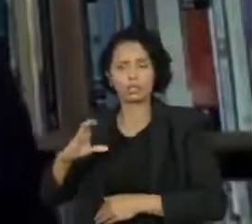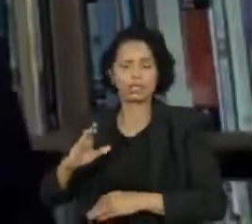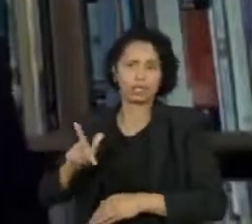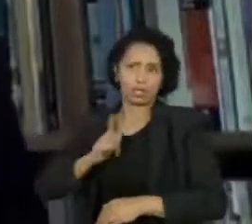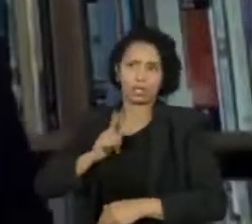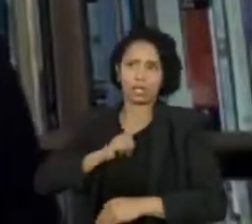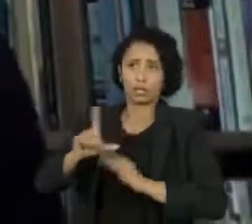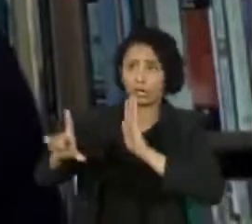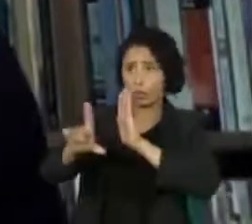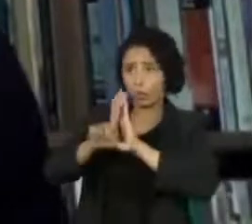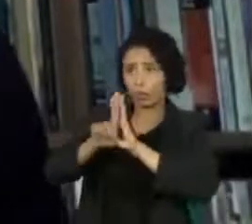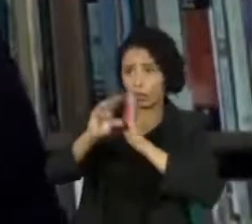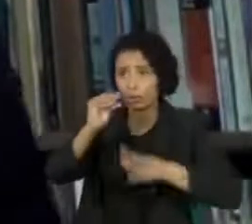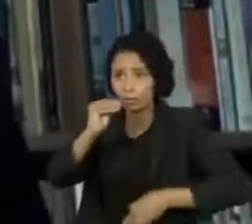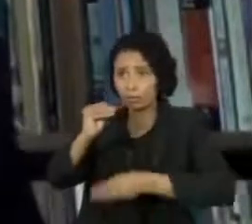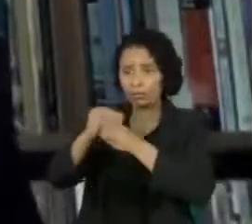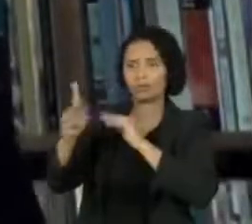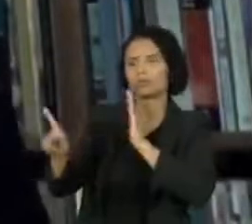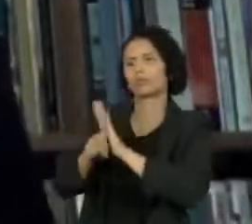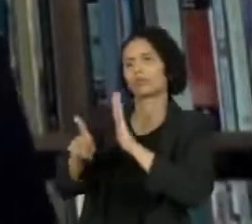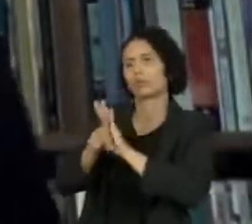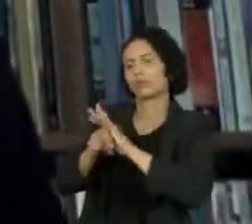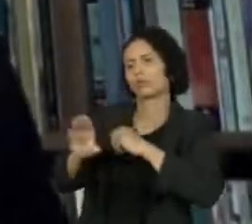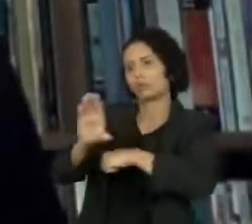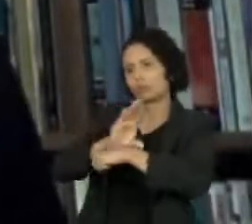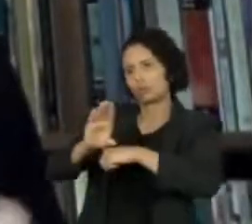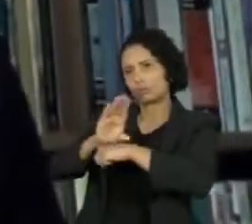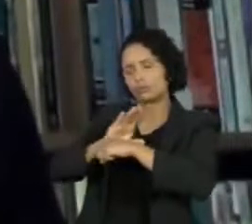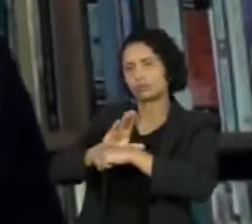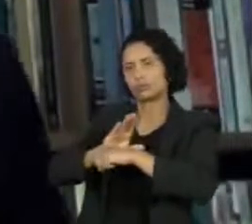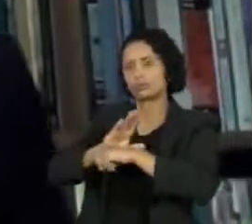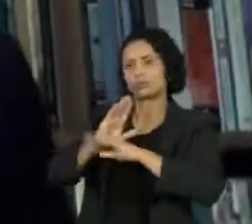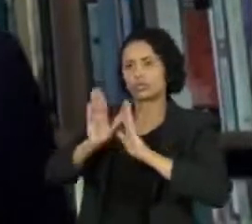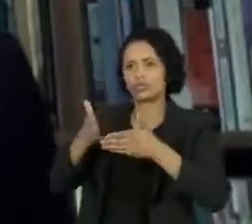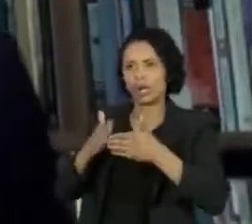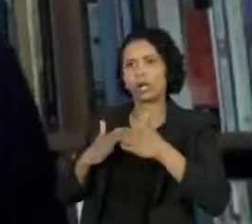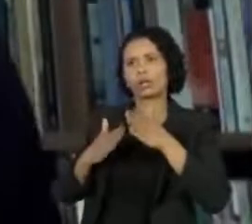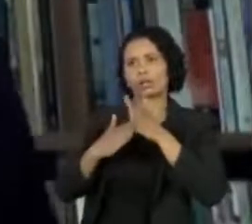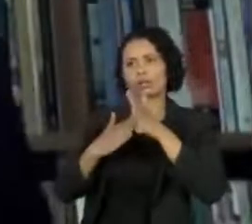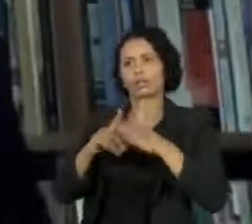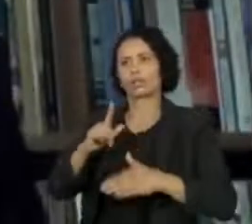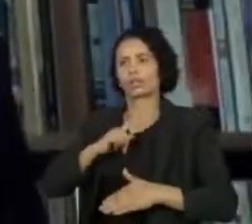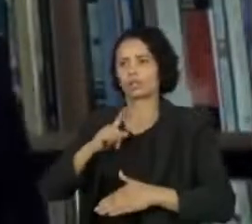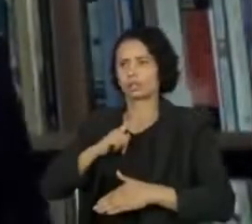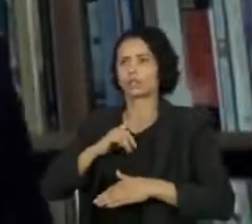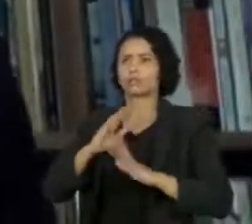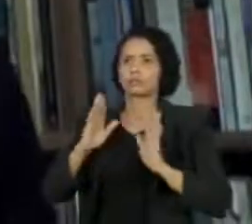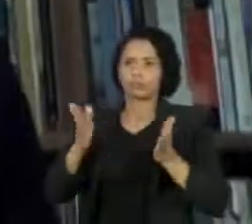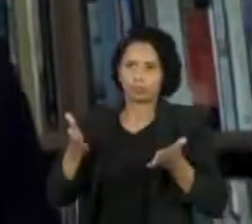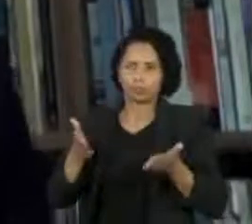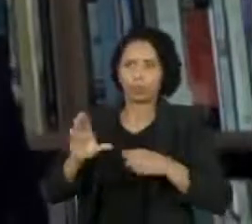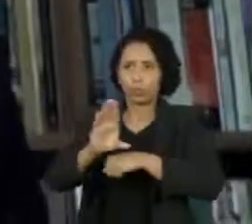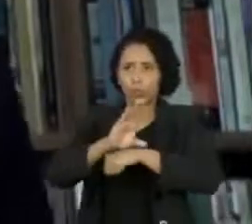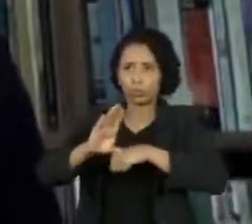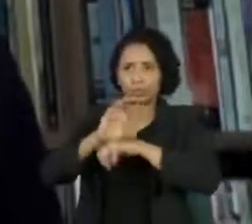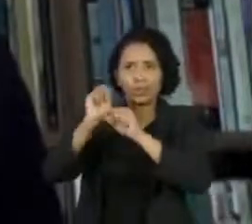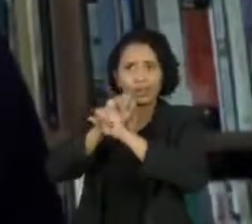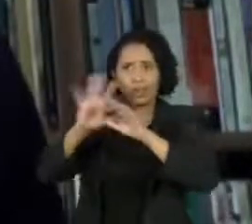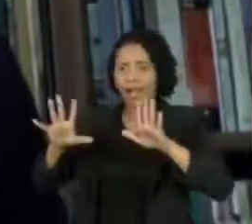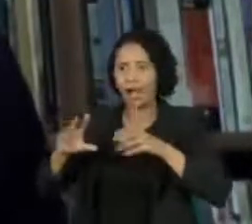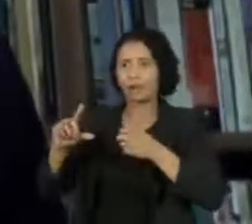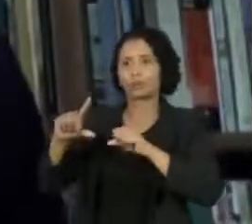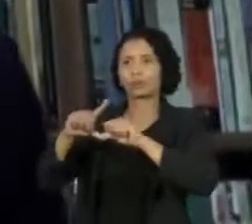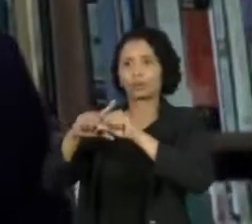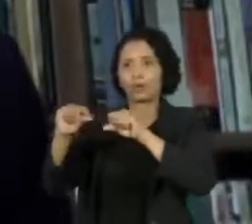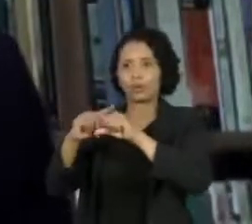uma lei complementar à Constituição que vai estabelecer os limites. E o código é claro no seu artigo 42